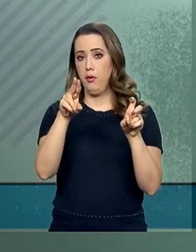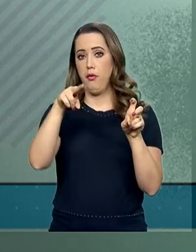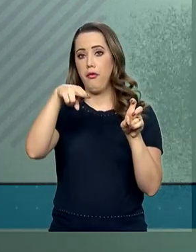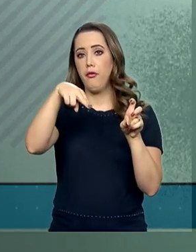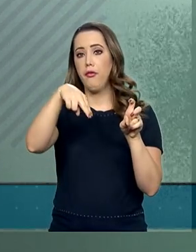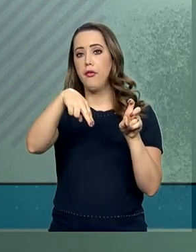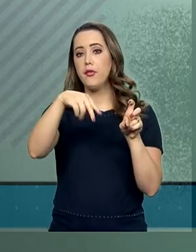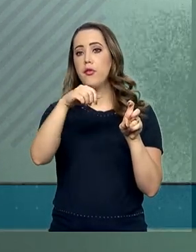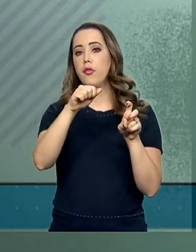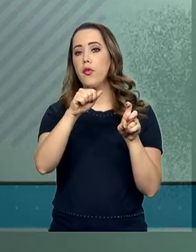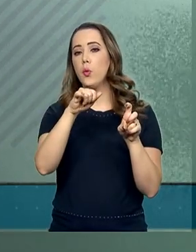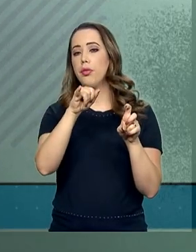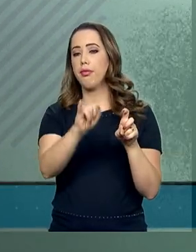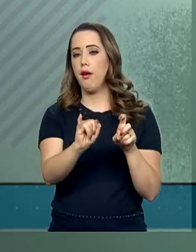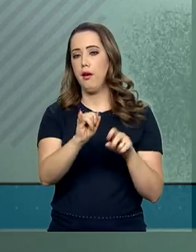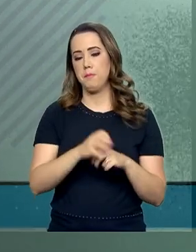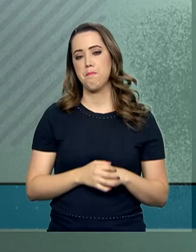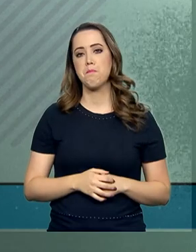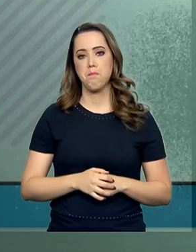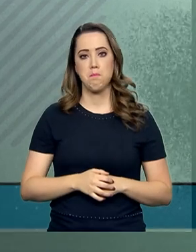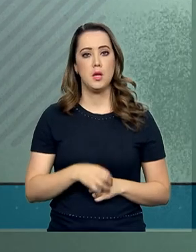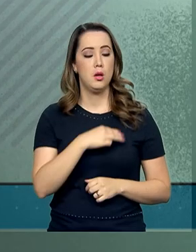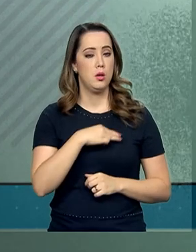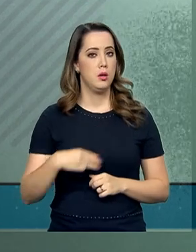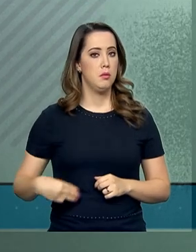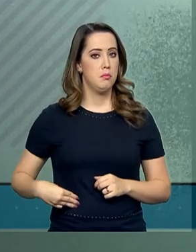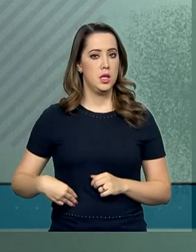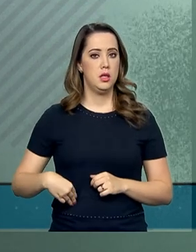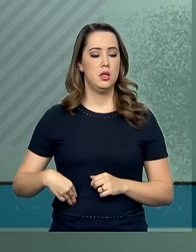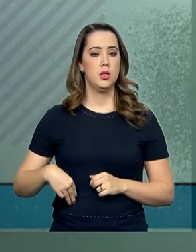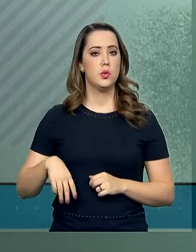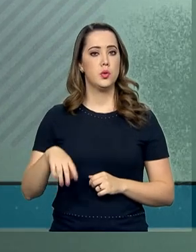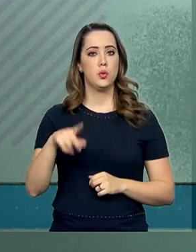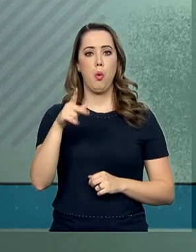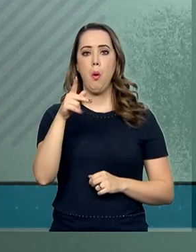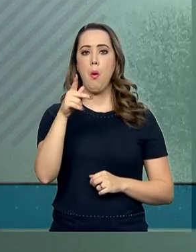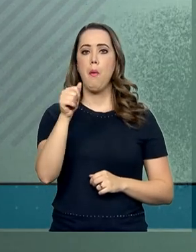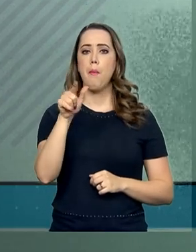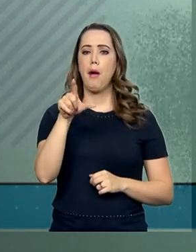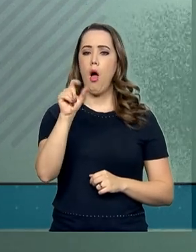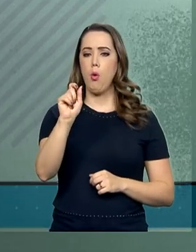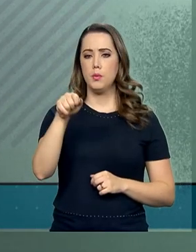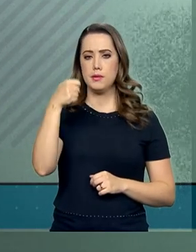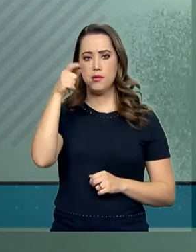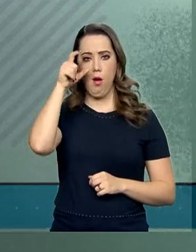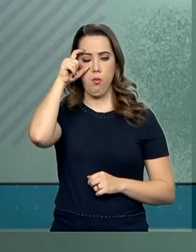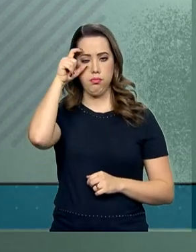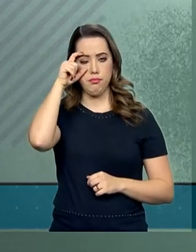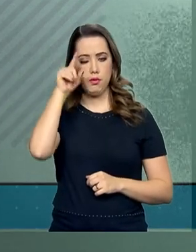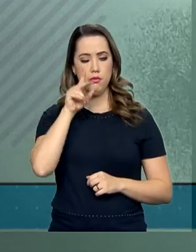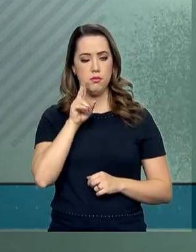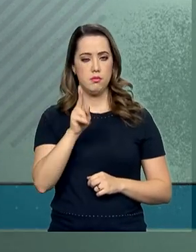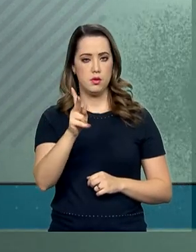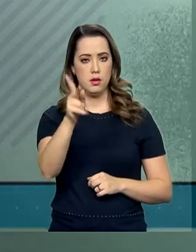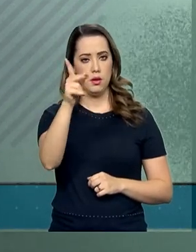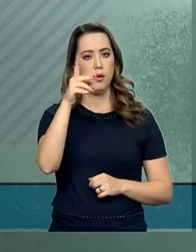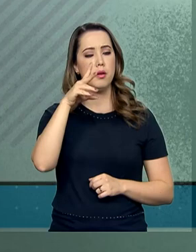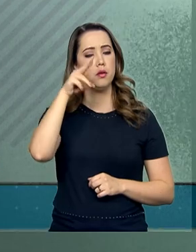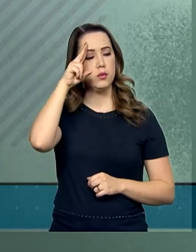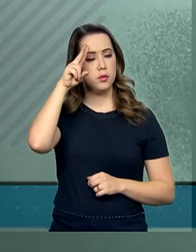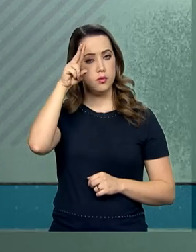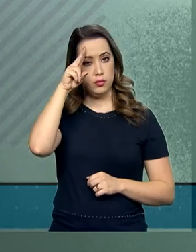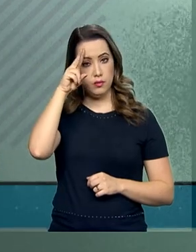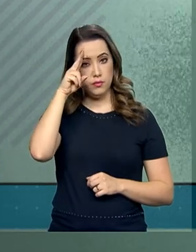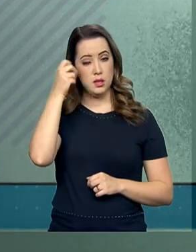o ministro paulo quer dizer aquela aquela rotina de toda segunda-feira se identificar o senhor presidente